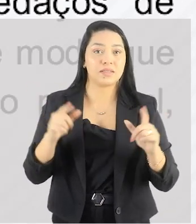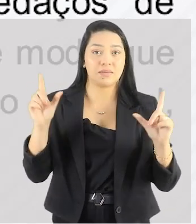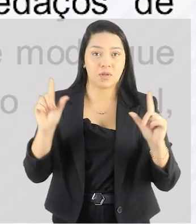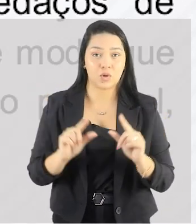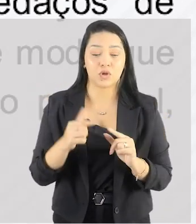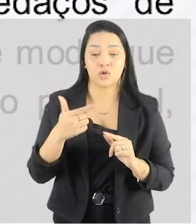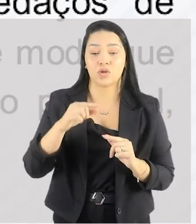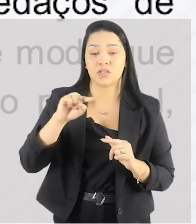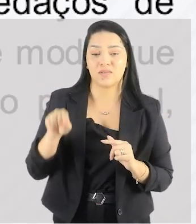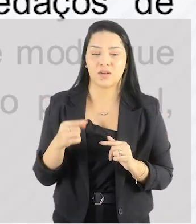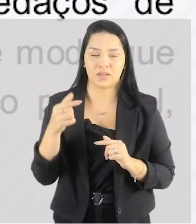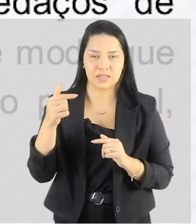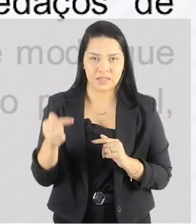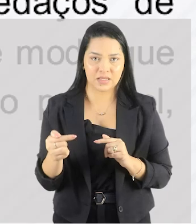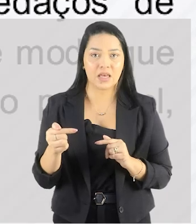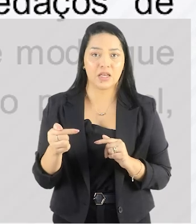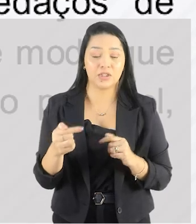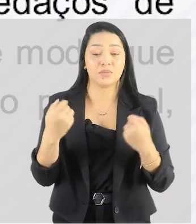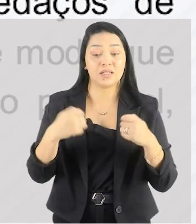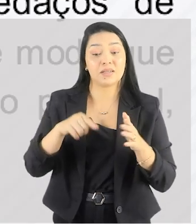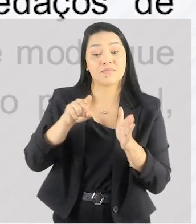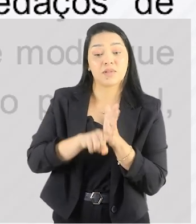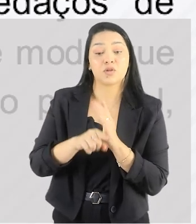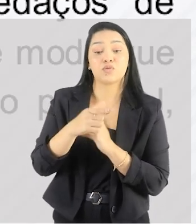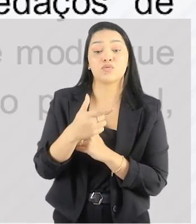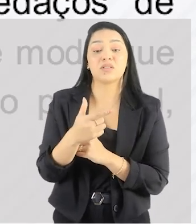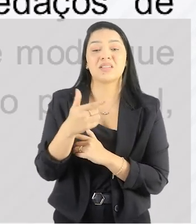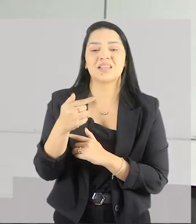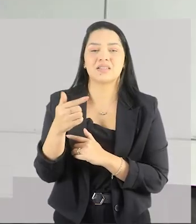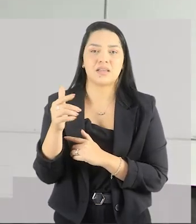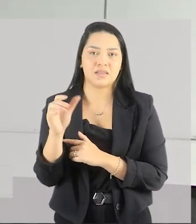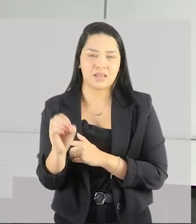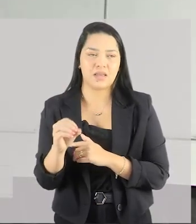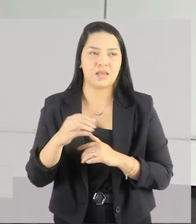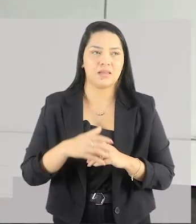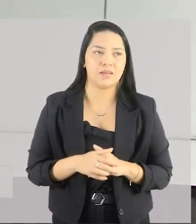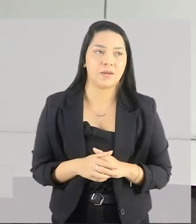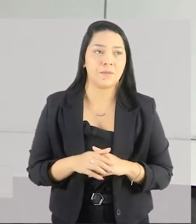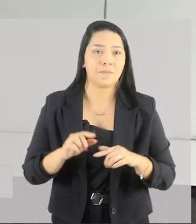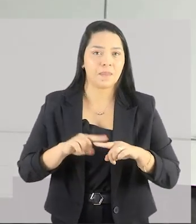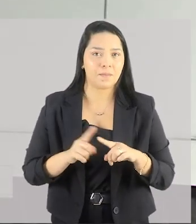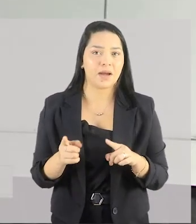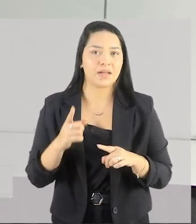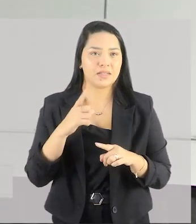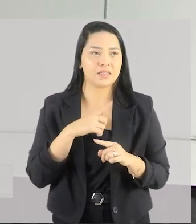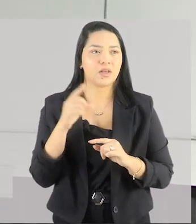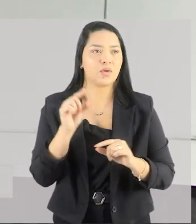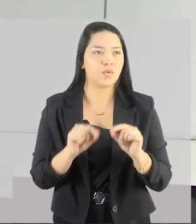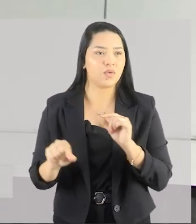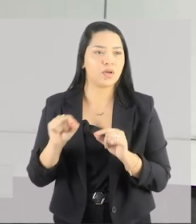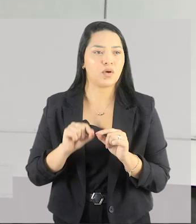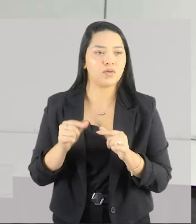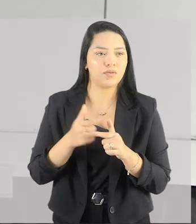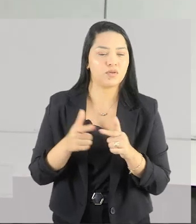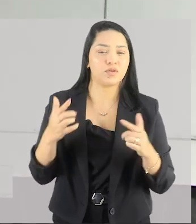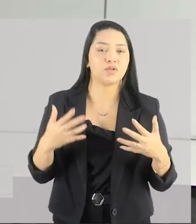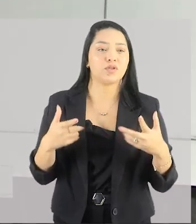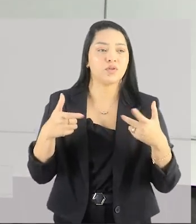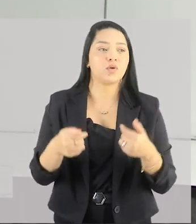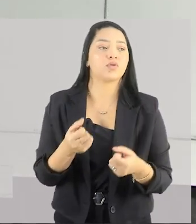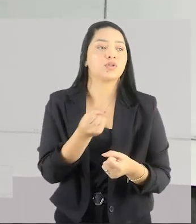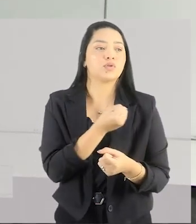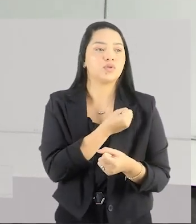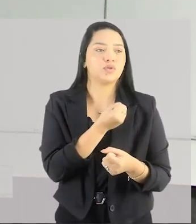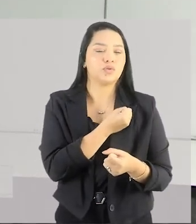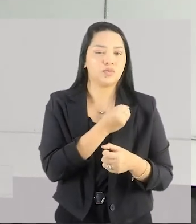do que 2,7 e tem que ser menor do que 270. Mas ainda tem que ser um divisor de todos os